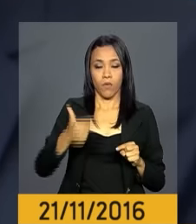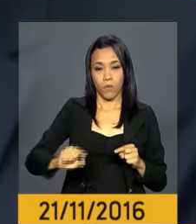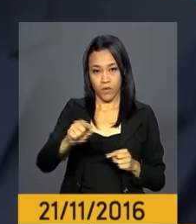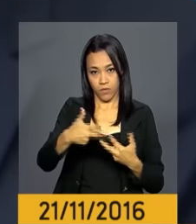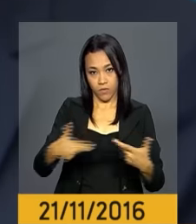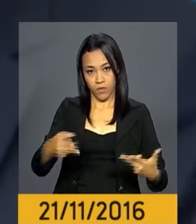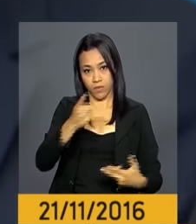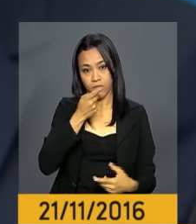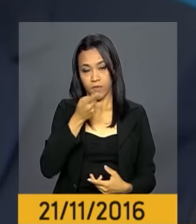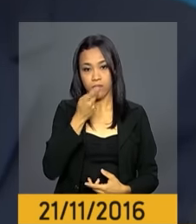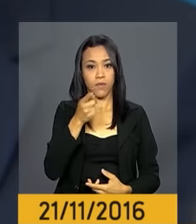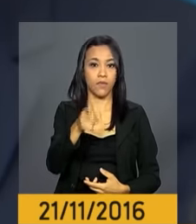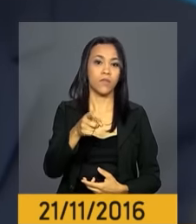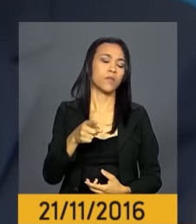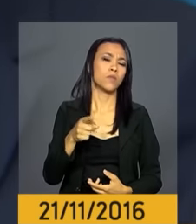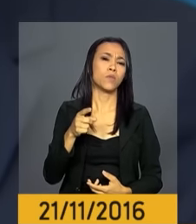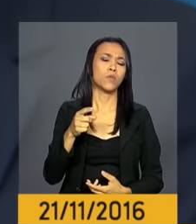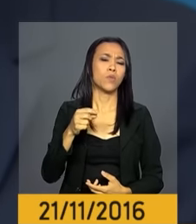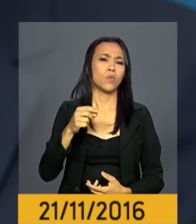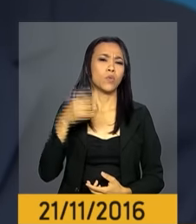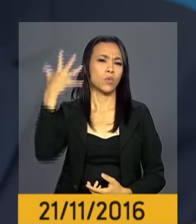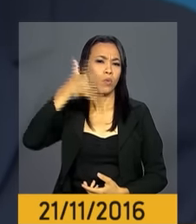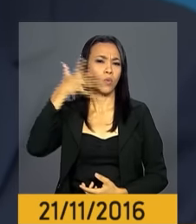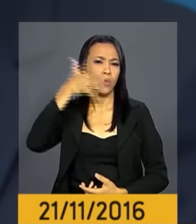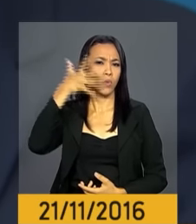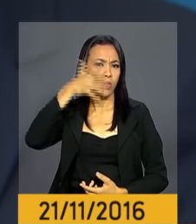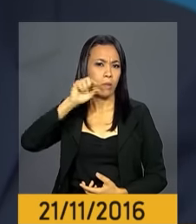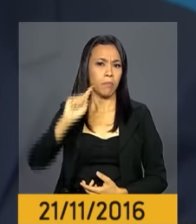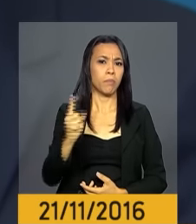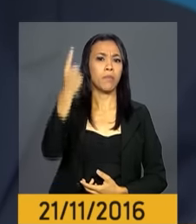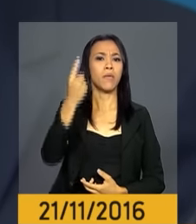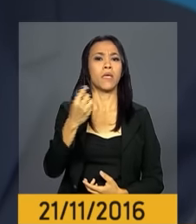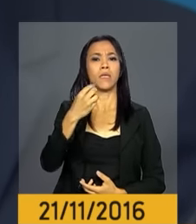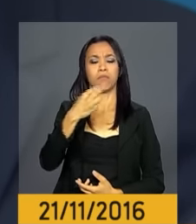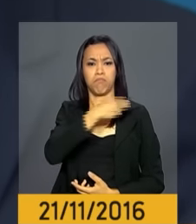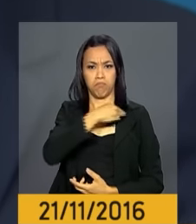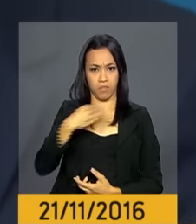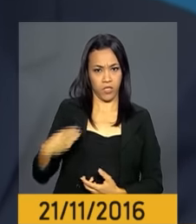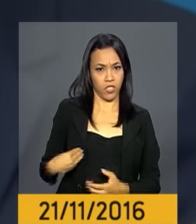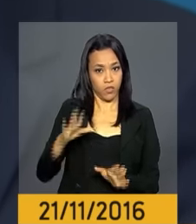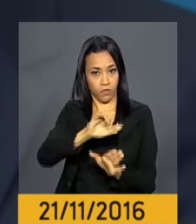de um discurso da primeira-ministra Margaret Thatcher, em que ela diz uma coisa